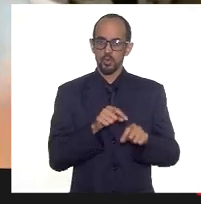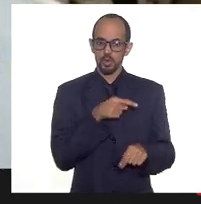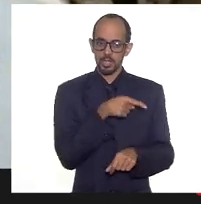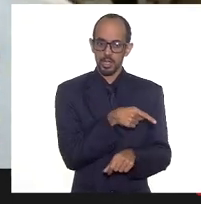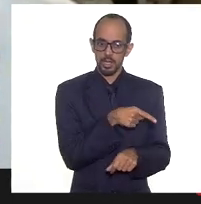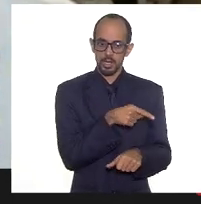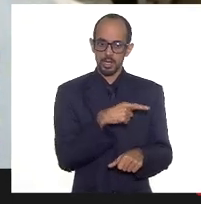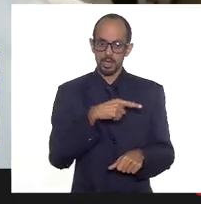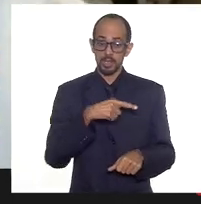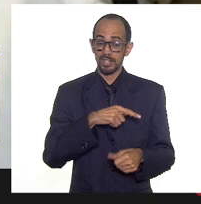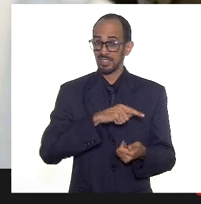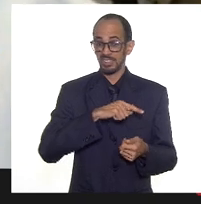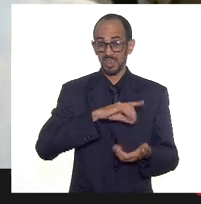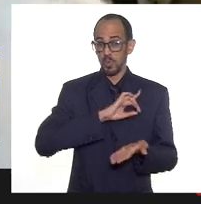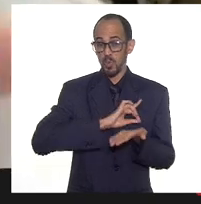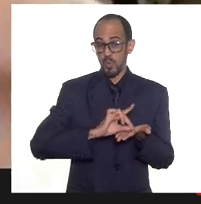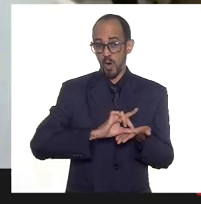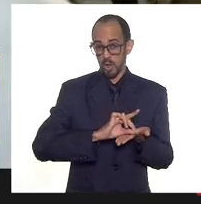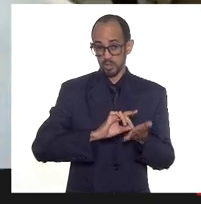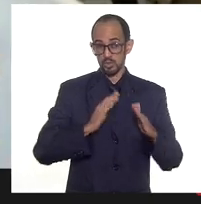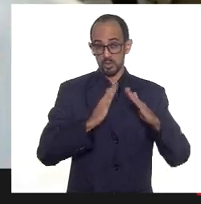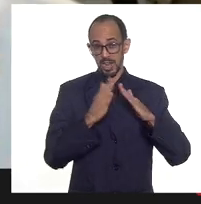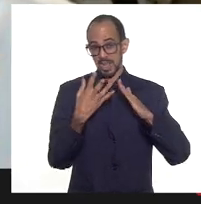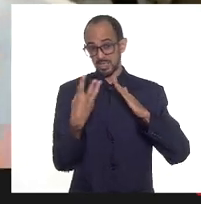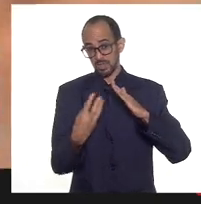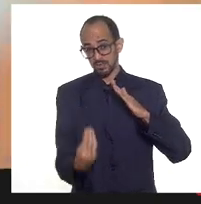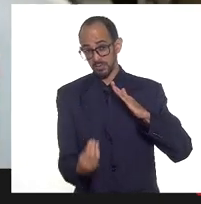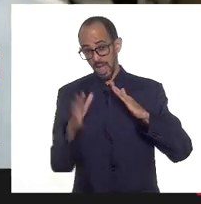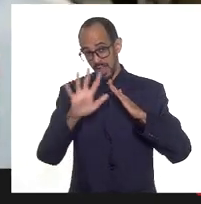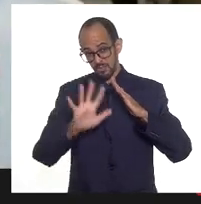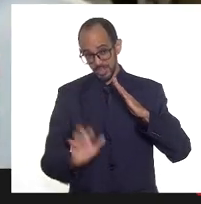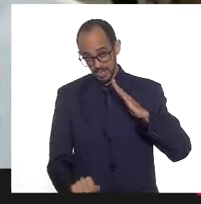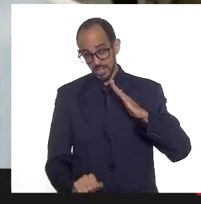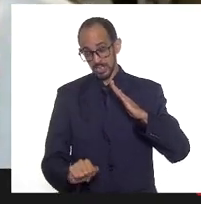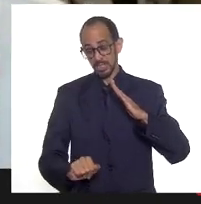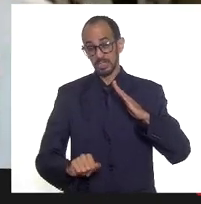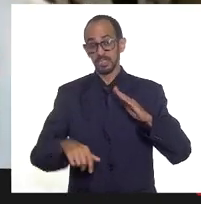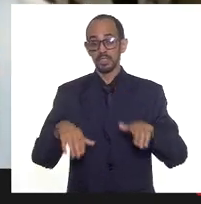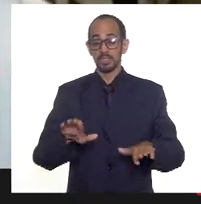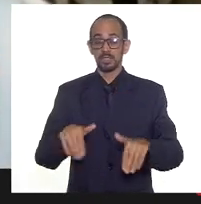tem ojeriza de terreiro, é menos o concorrente, menos gente...